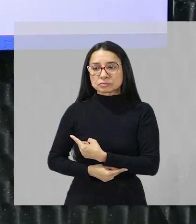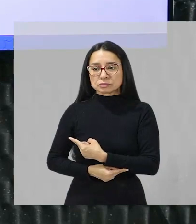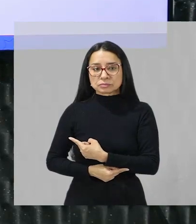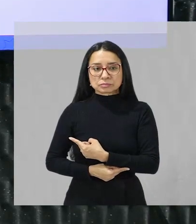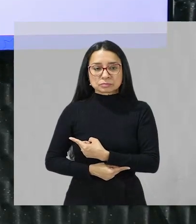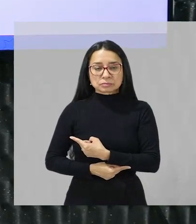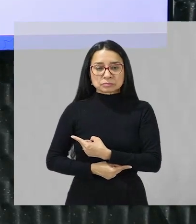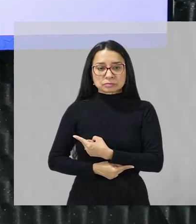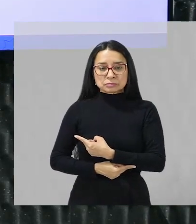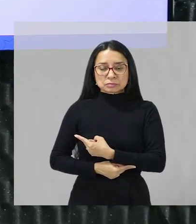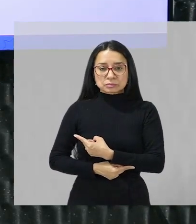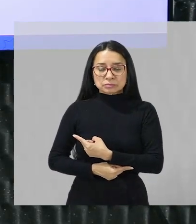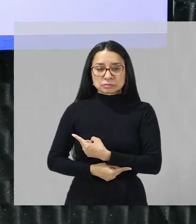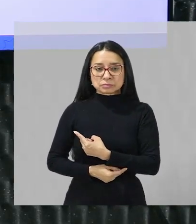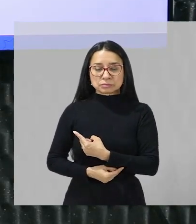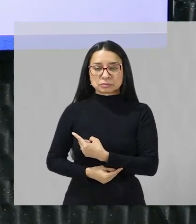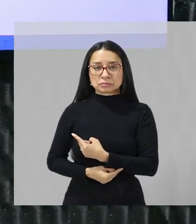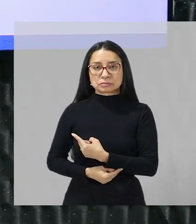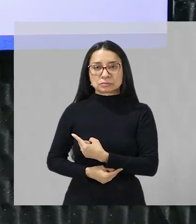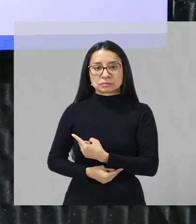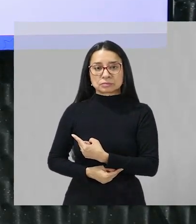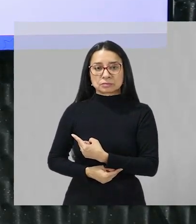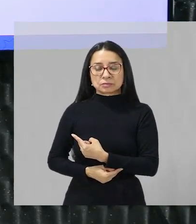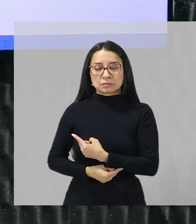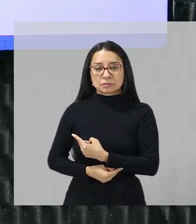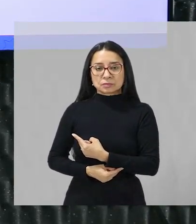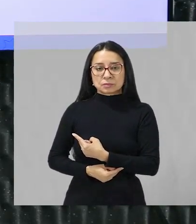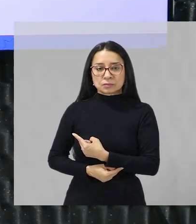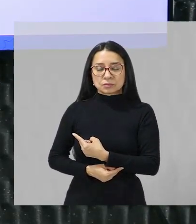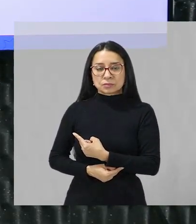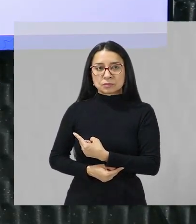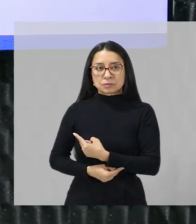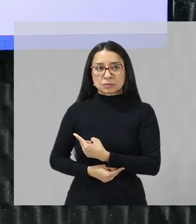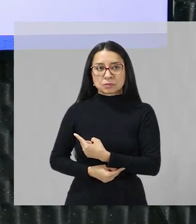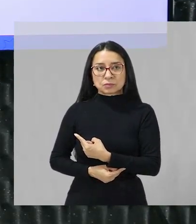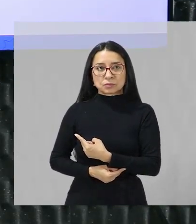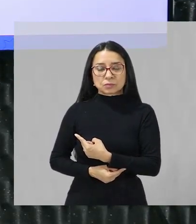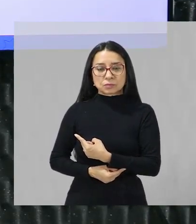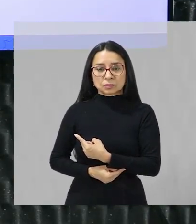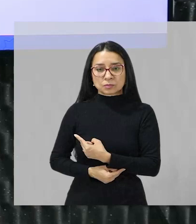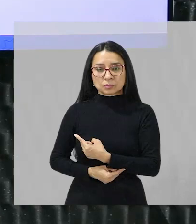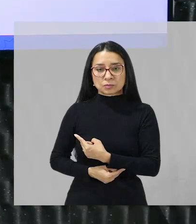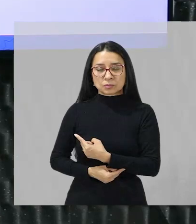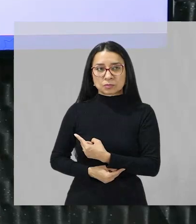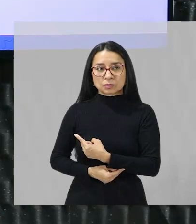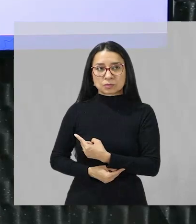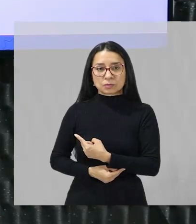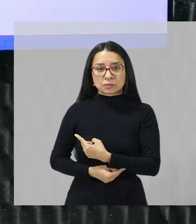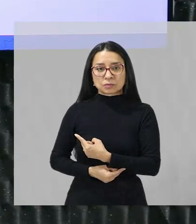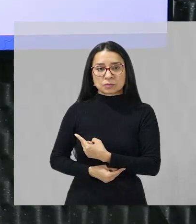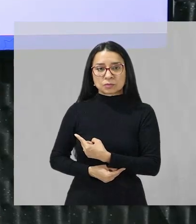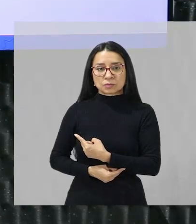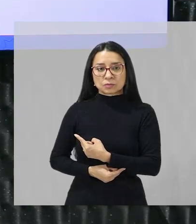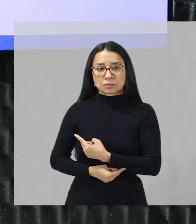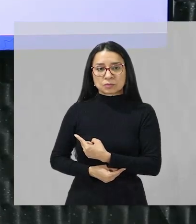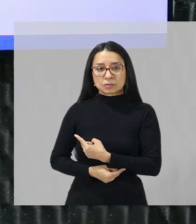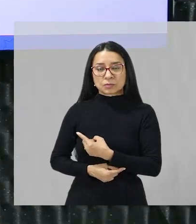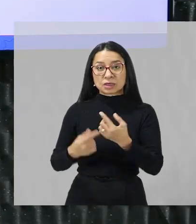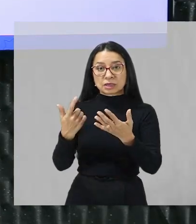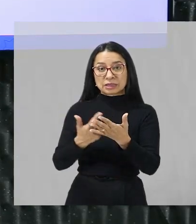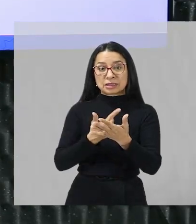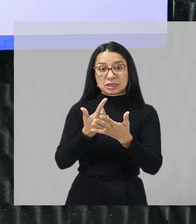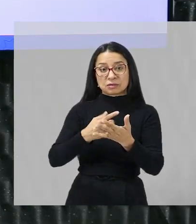refletem uma mesma problemática. Então, tratam do mesmo assunto. O livro O Mulato, que inclusive é de um escritor